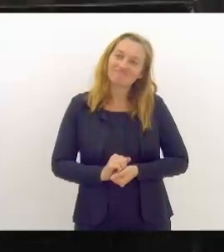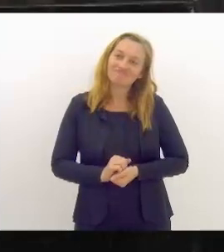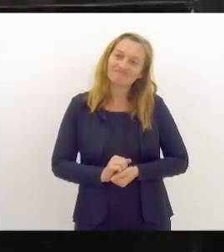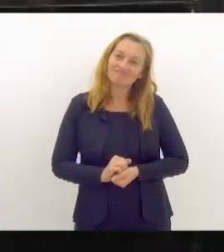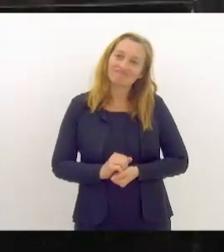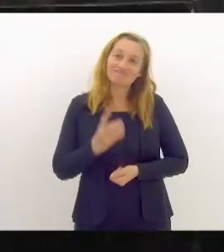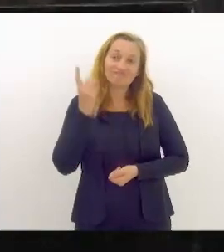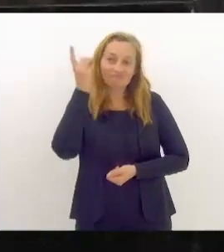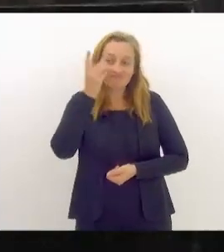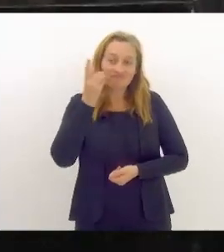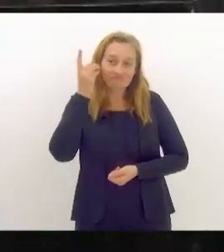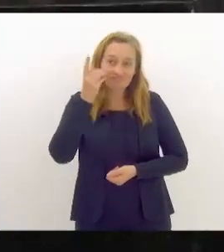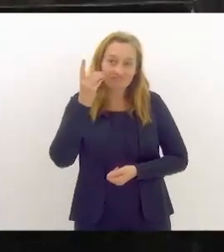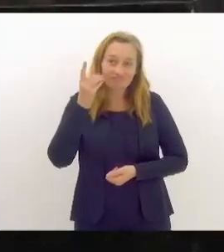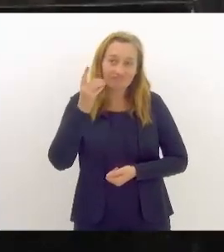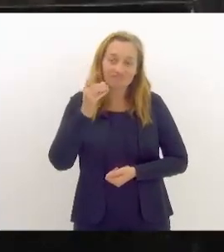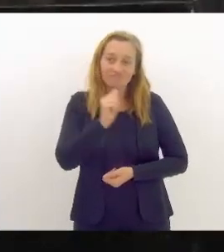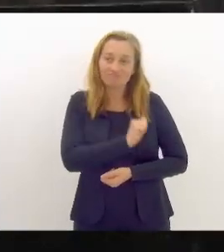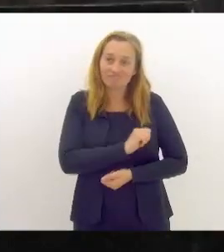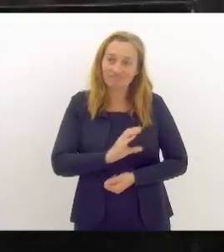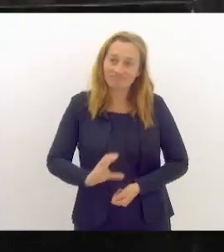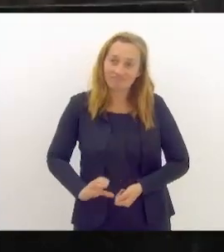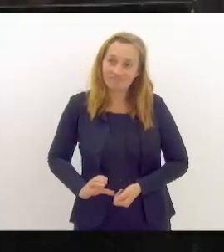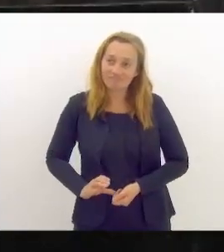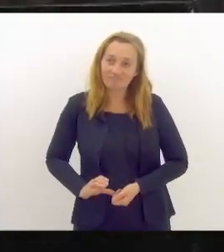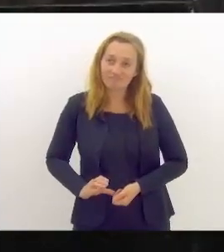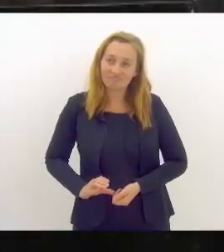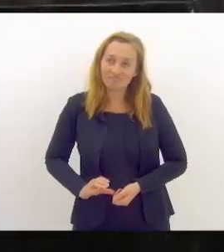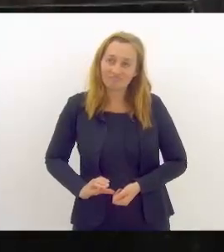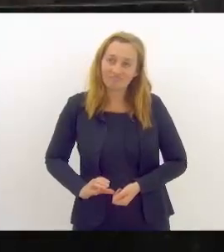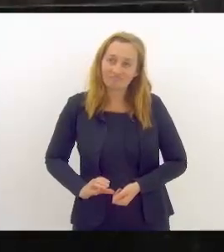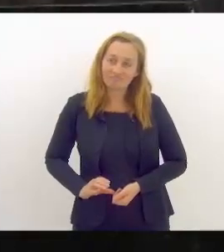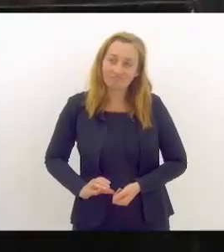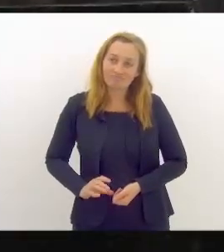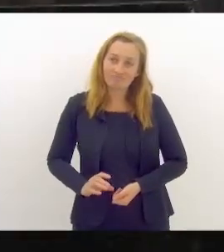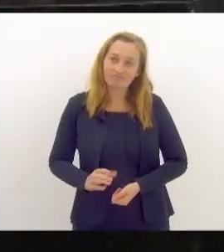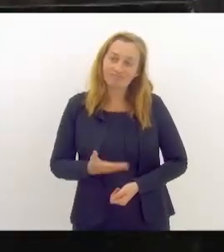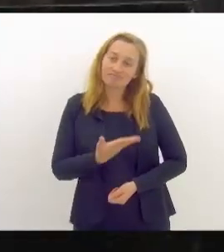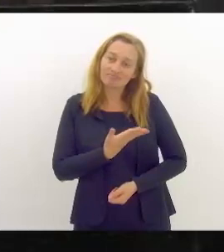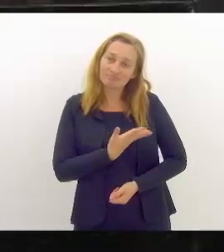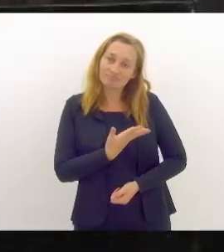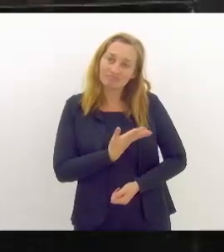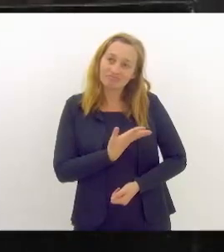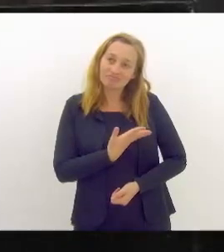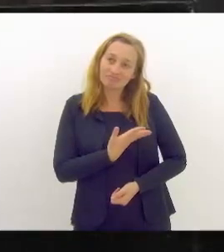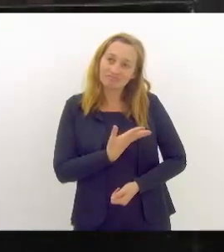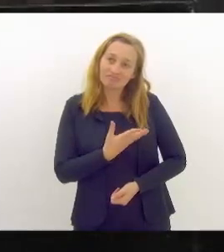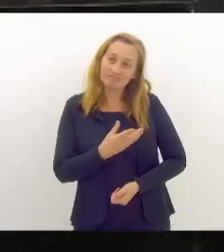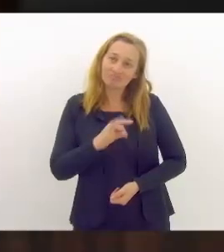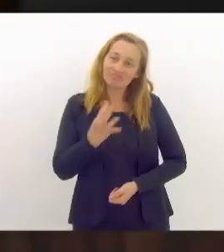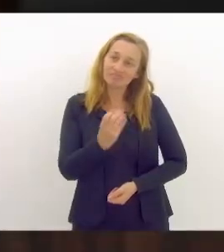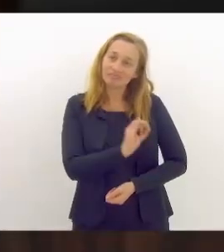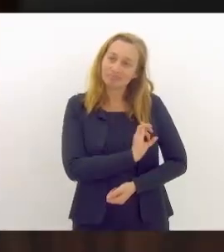aos deputados André Ceciliano a nossa querida Marta Rocha daqui a gente